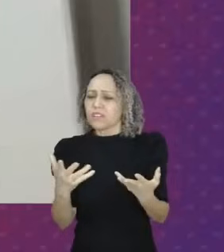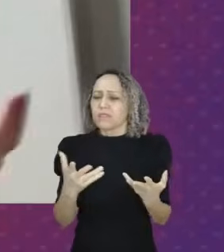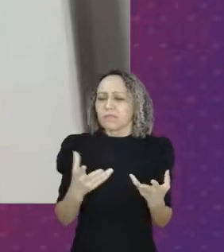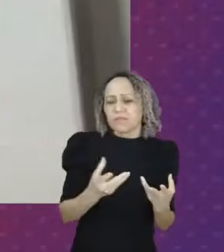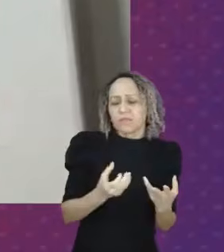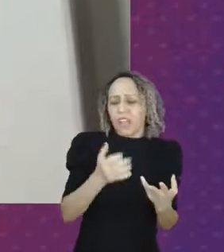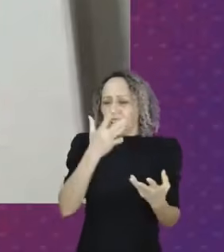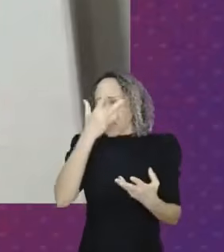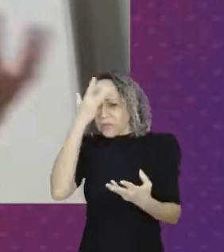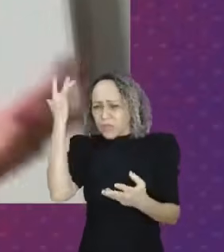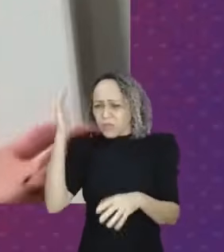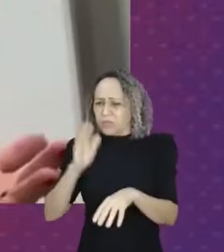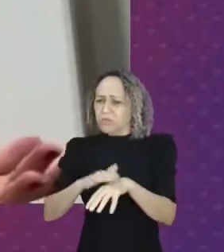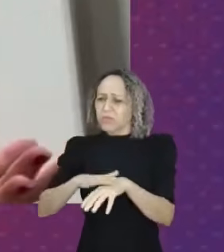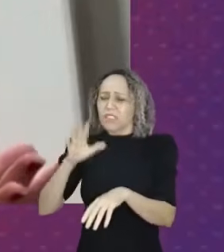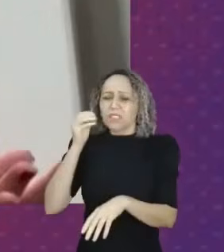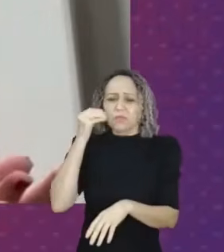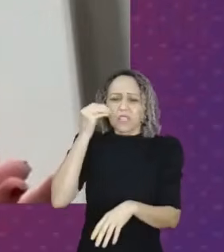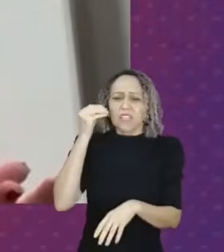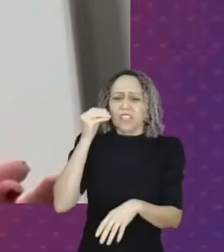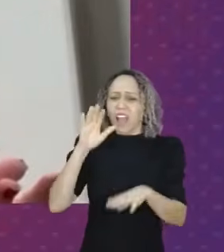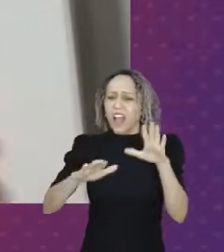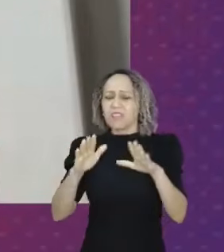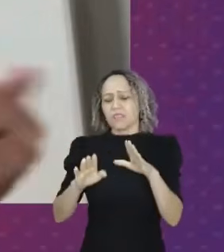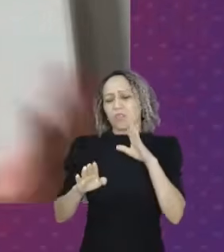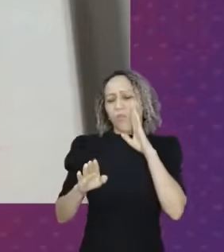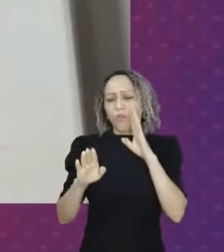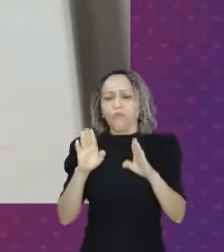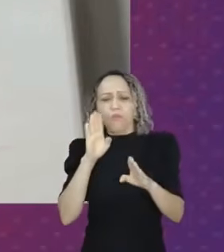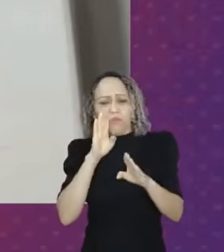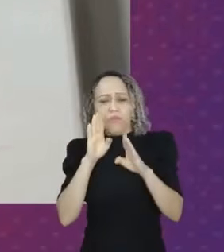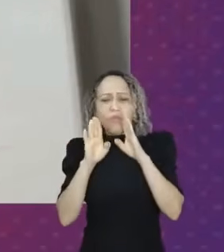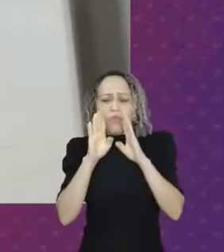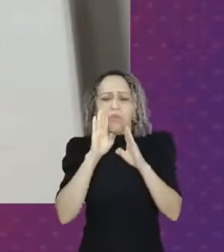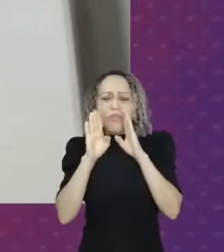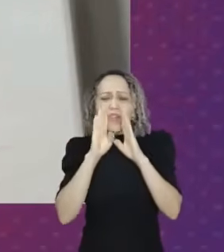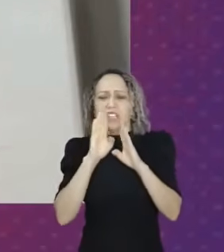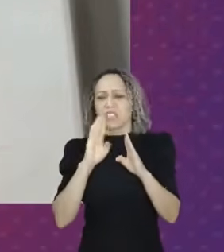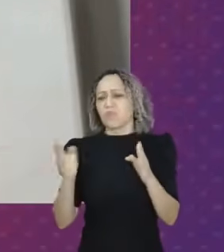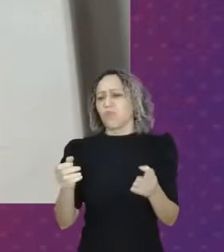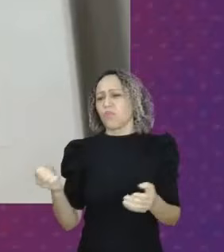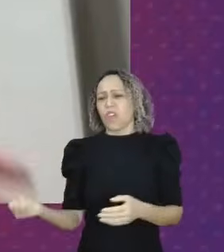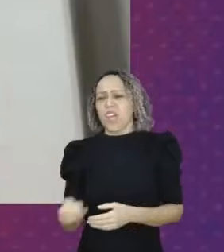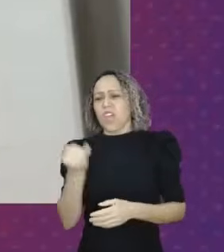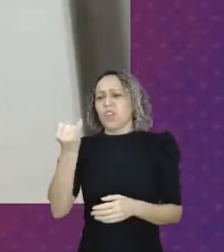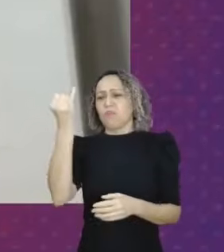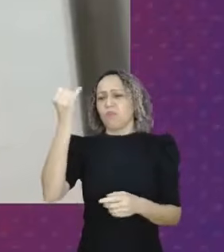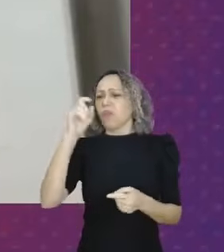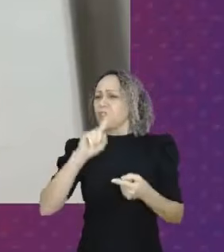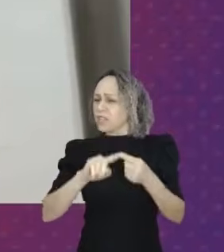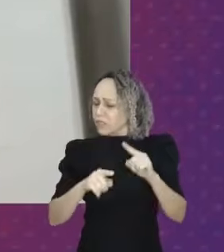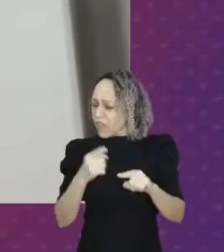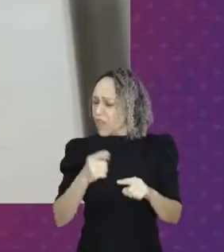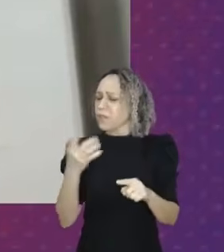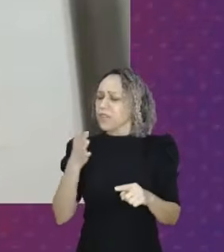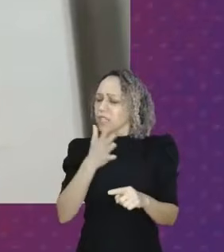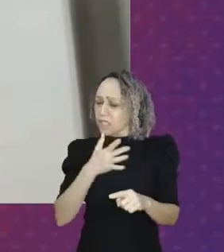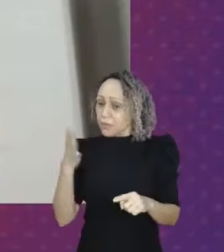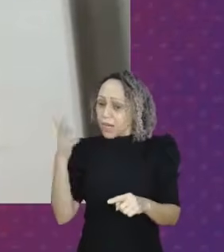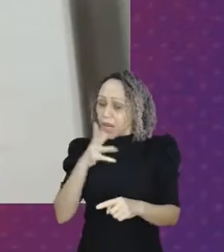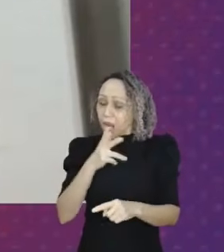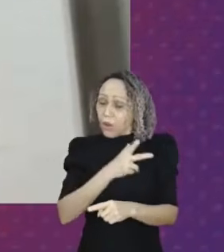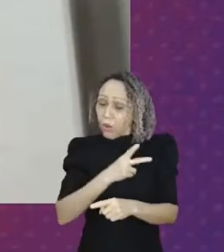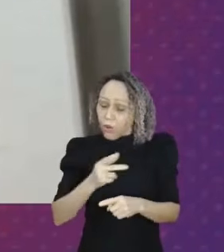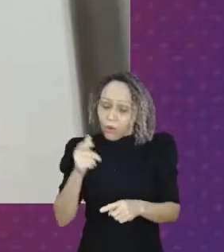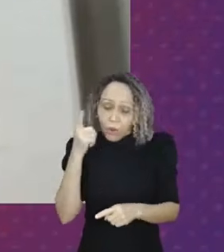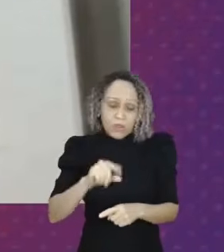com mais experiência, muitas vezes o Facebook é uma ferramenta que chega mais para essas pessoas. Então, nós utilizamos essa rede